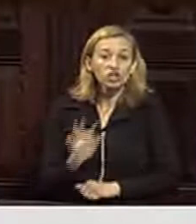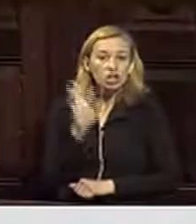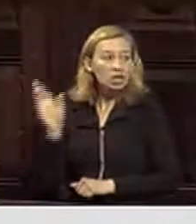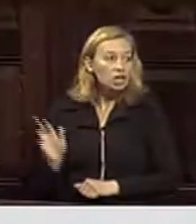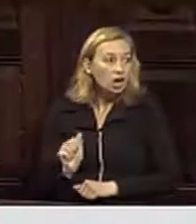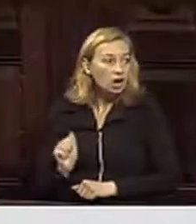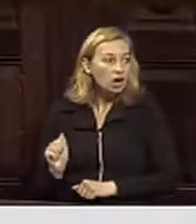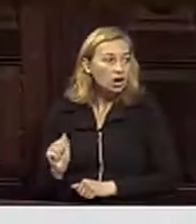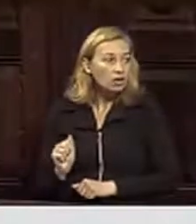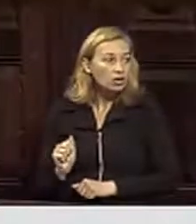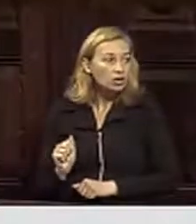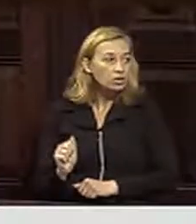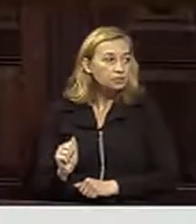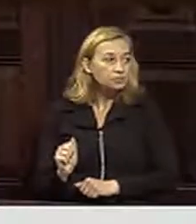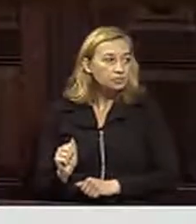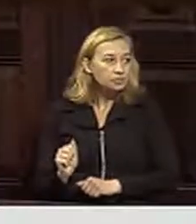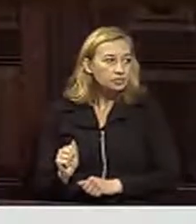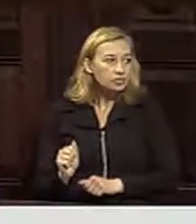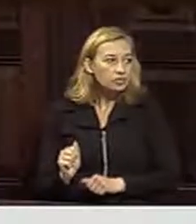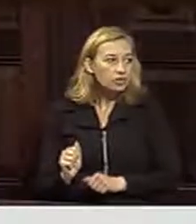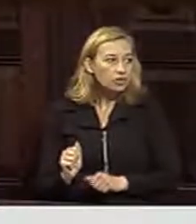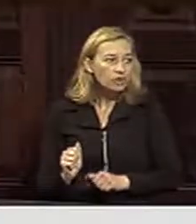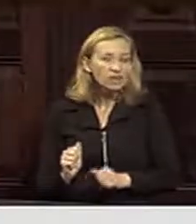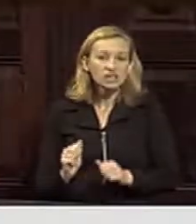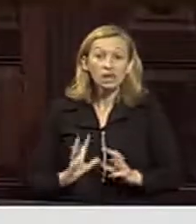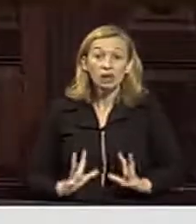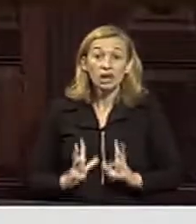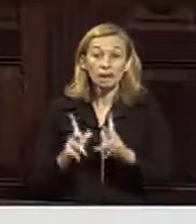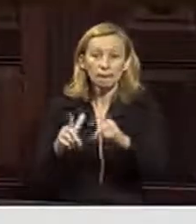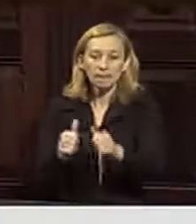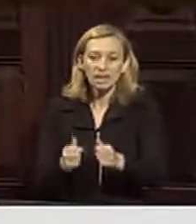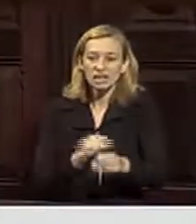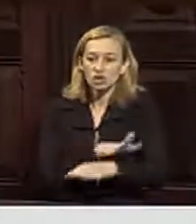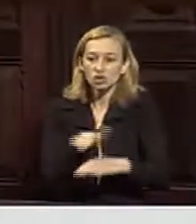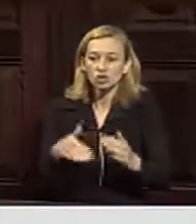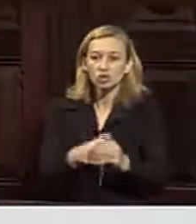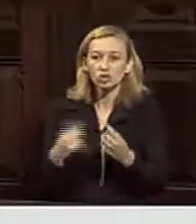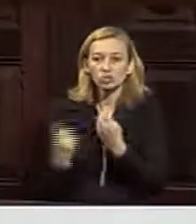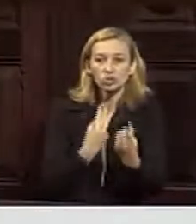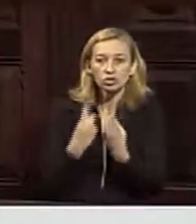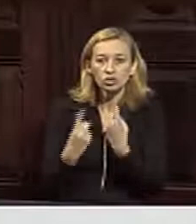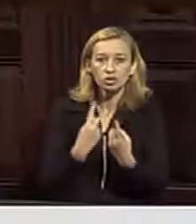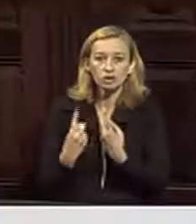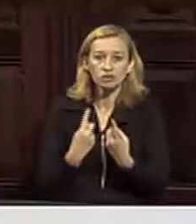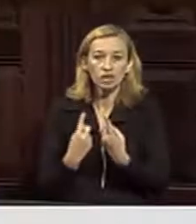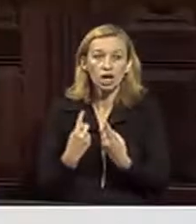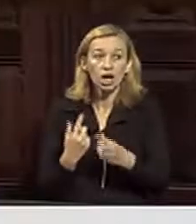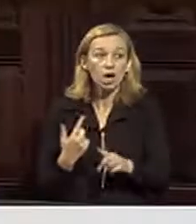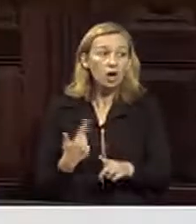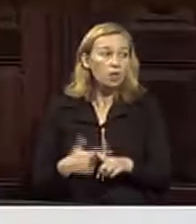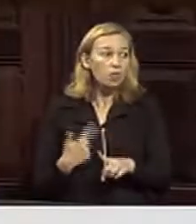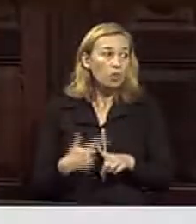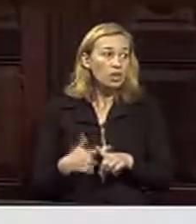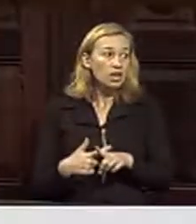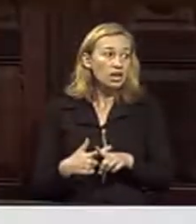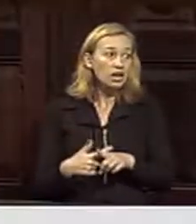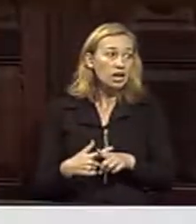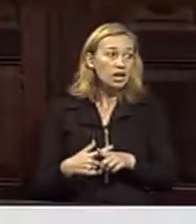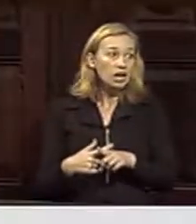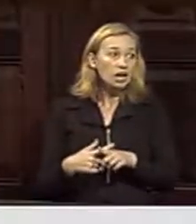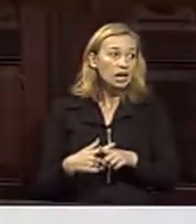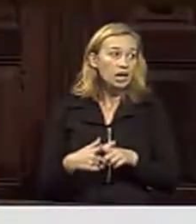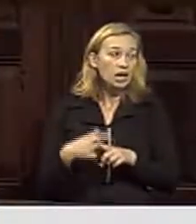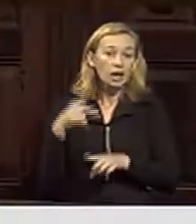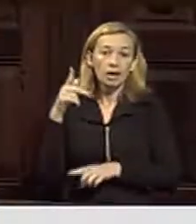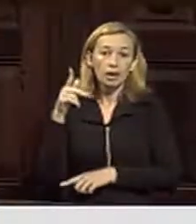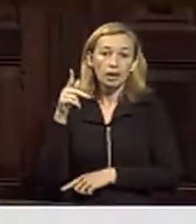passar a roçadeira nessas estradas. Elas estão quase... Sinalização não existe mais, porque o mato já tomou